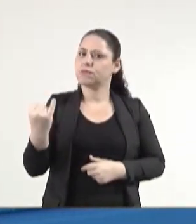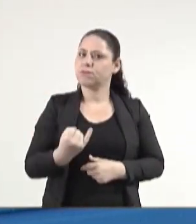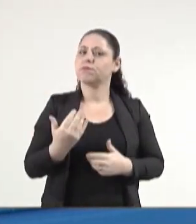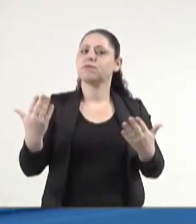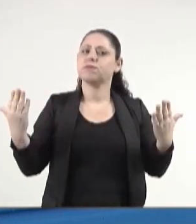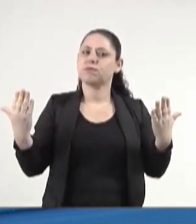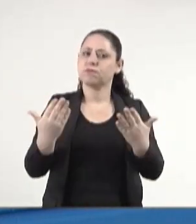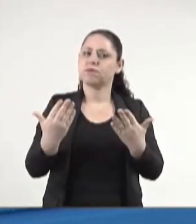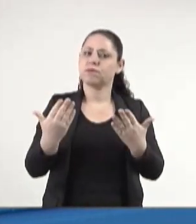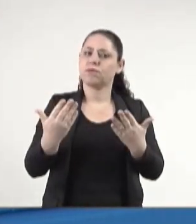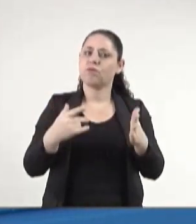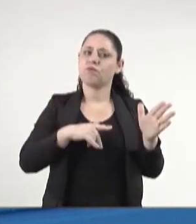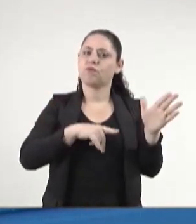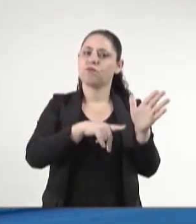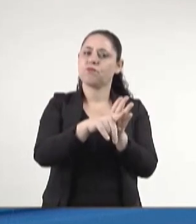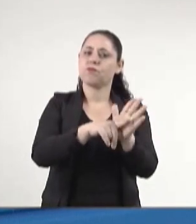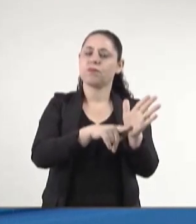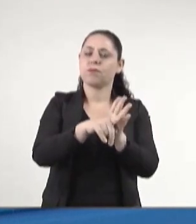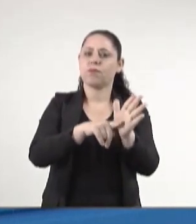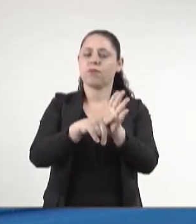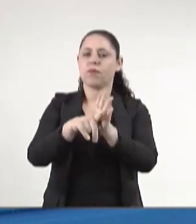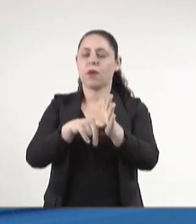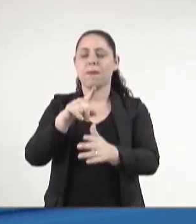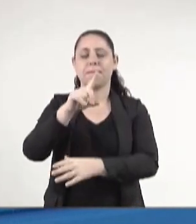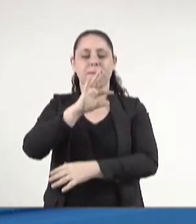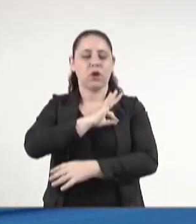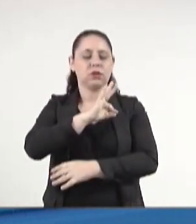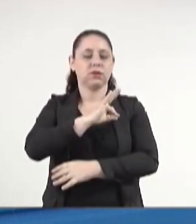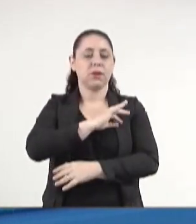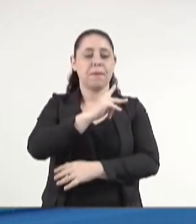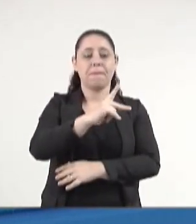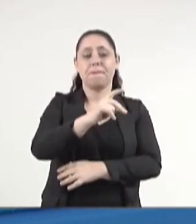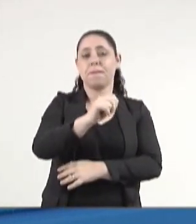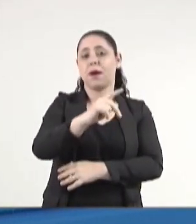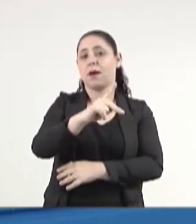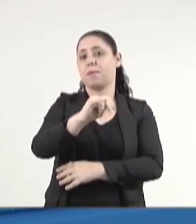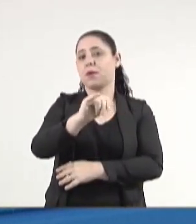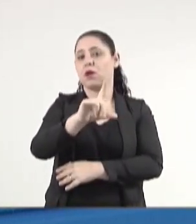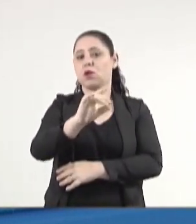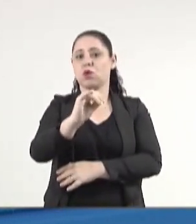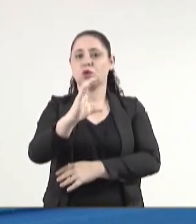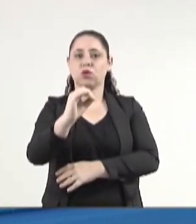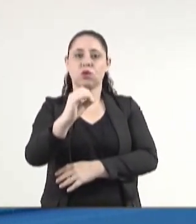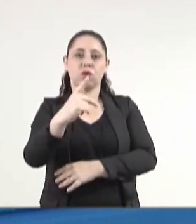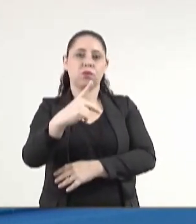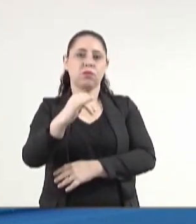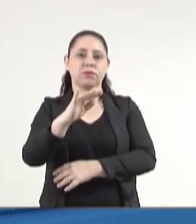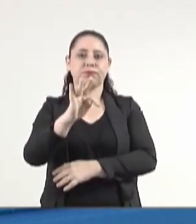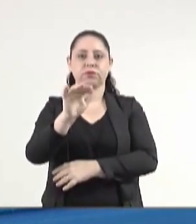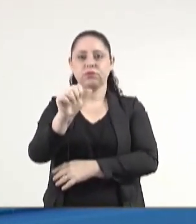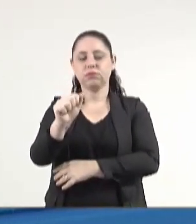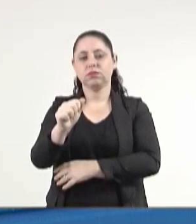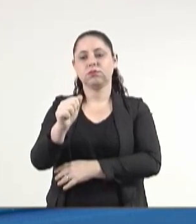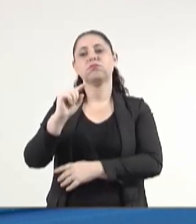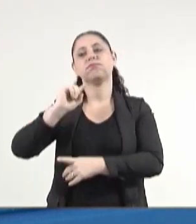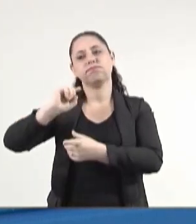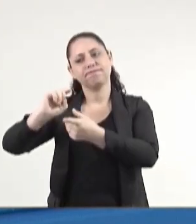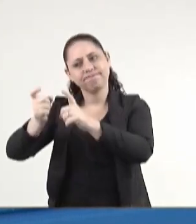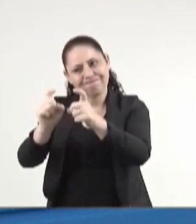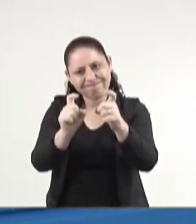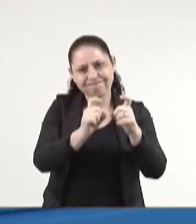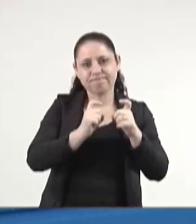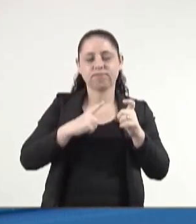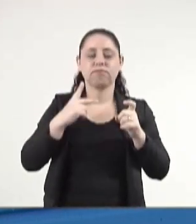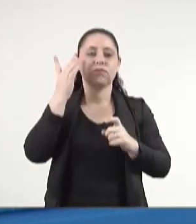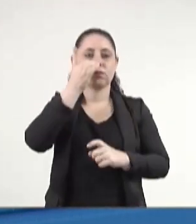importância para os peritos papiloscopistas. Depois de várias reuniões, falo da deputada